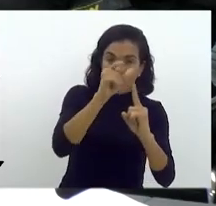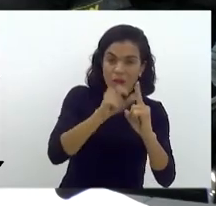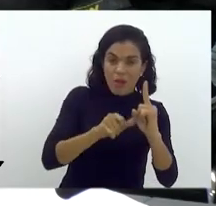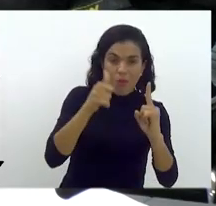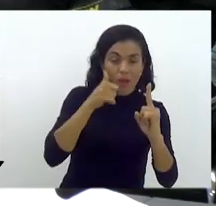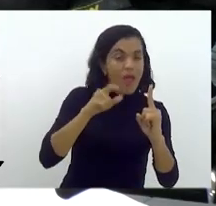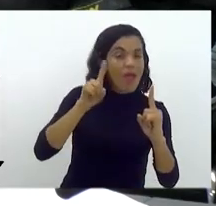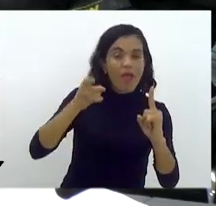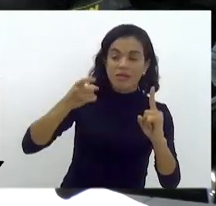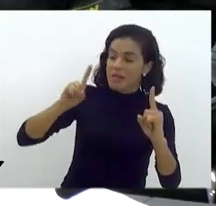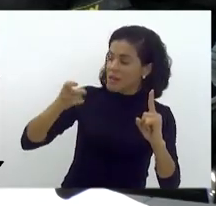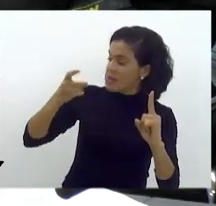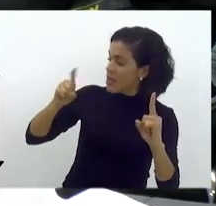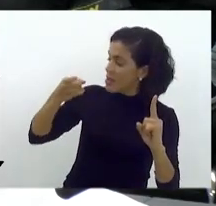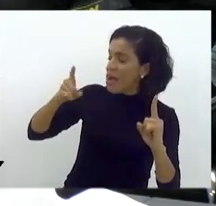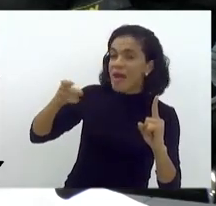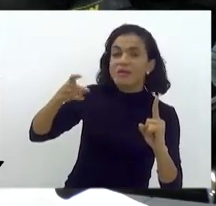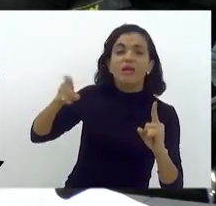José